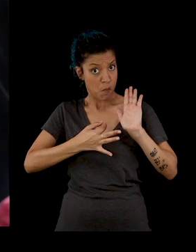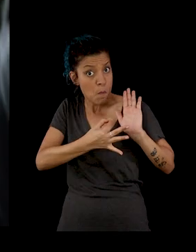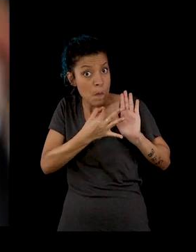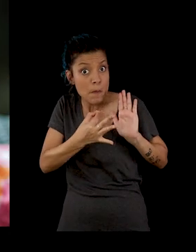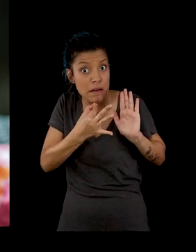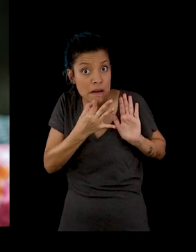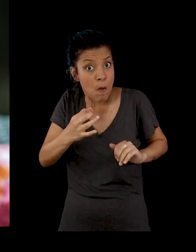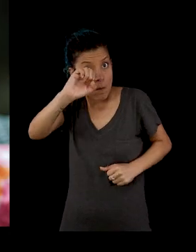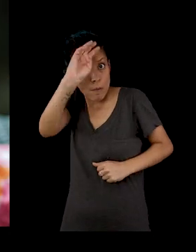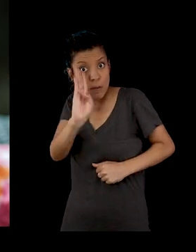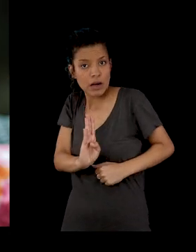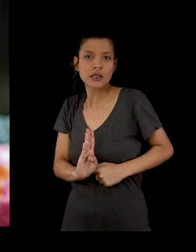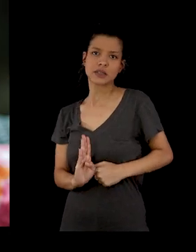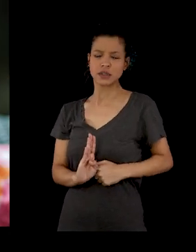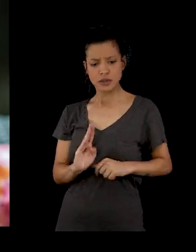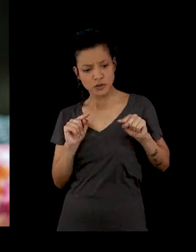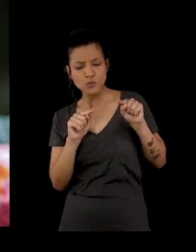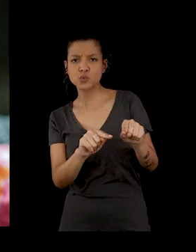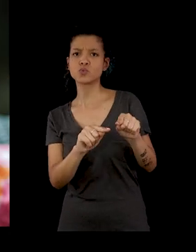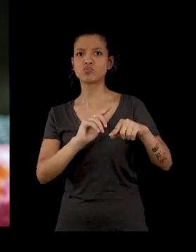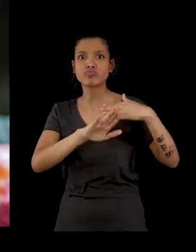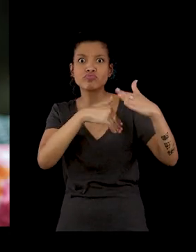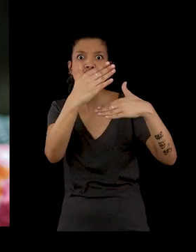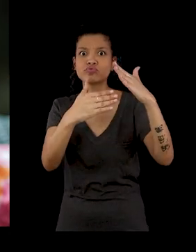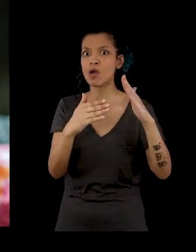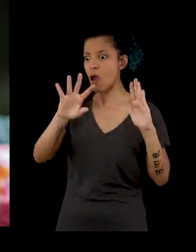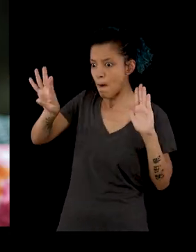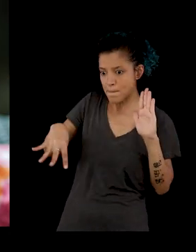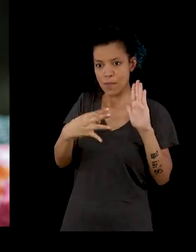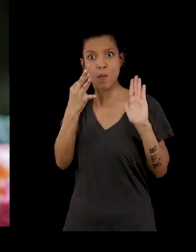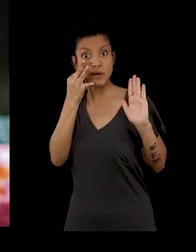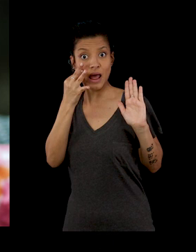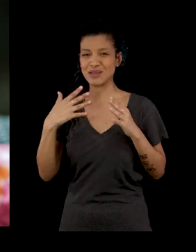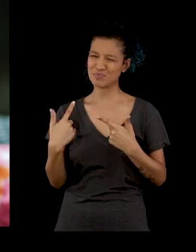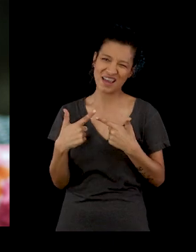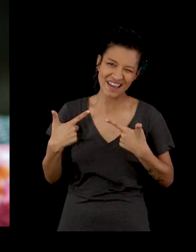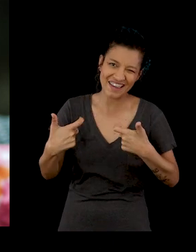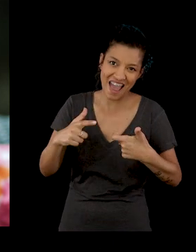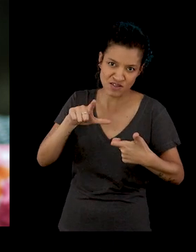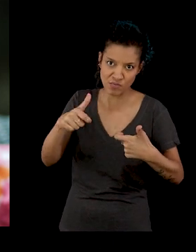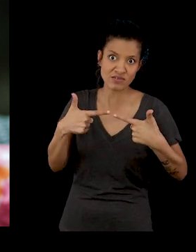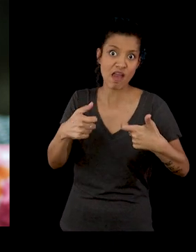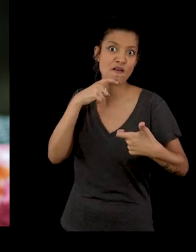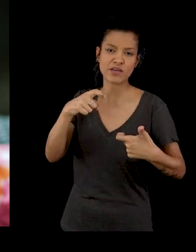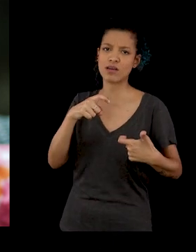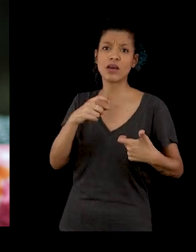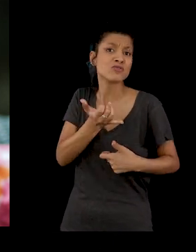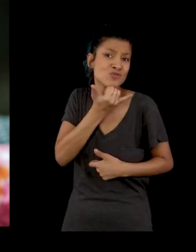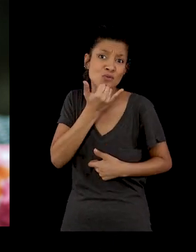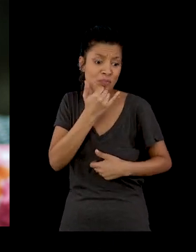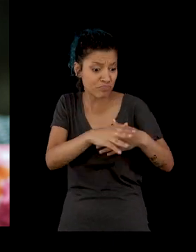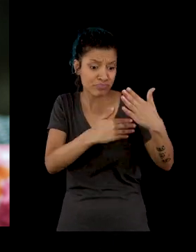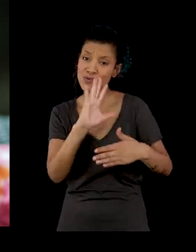o grande exemplo para a humanidade depois da guerra, depois da Guerra Fria. Não foi, né? Porque, infelizmente, o Brasil caminhou muito